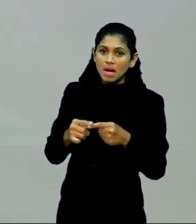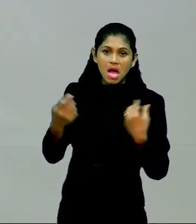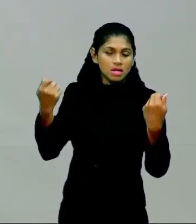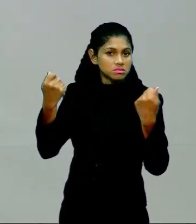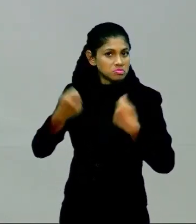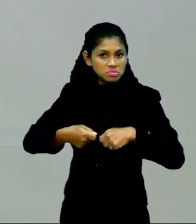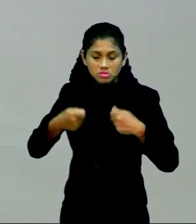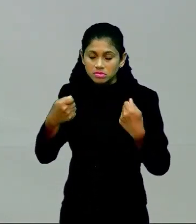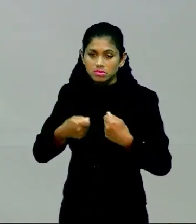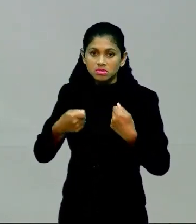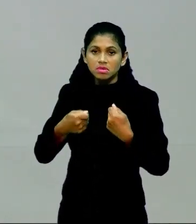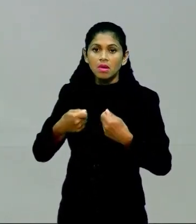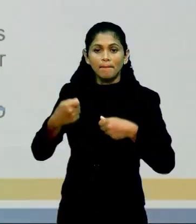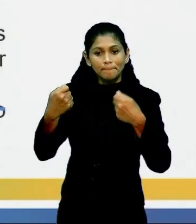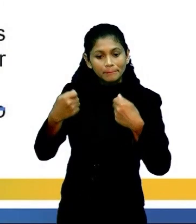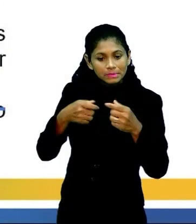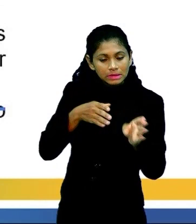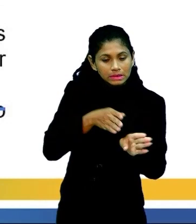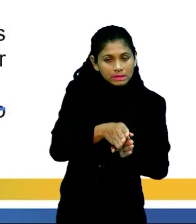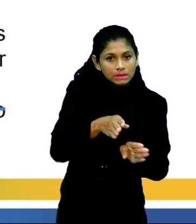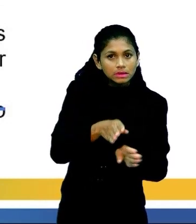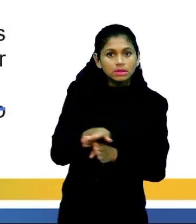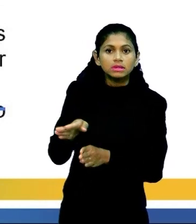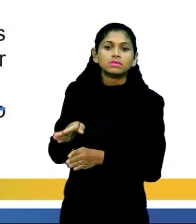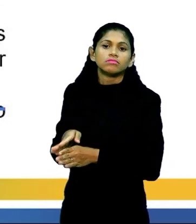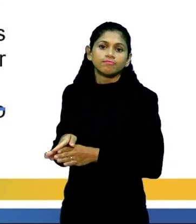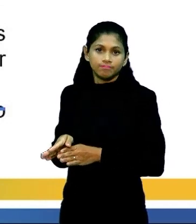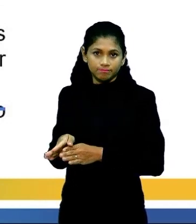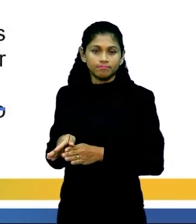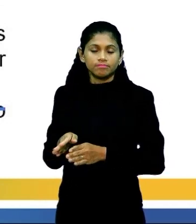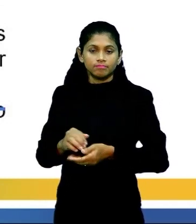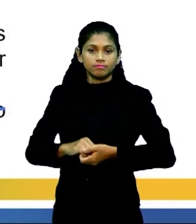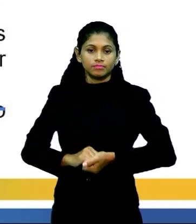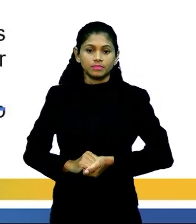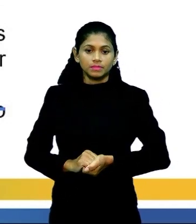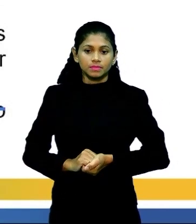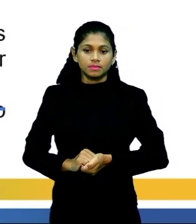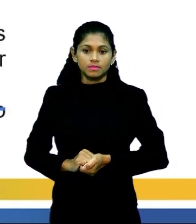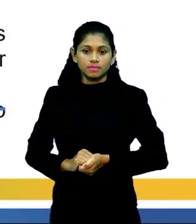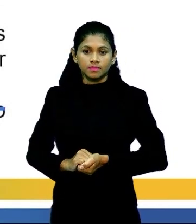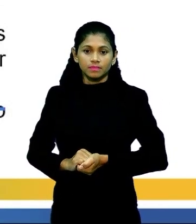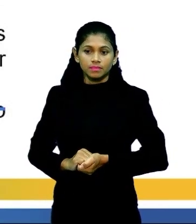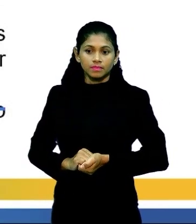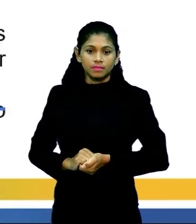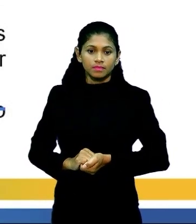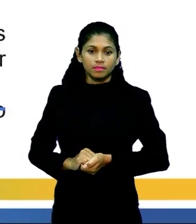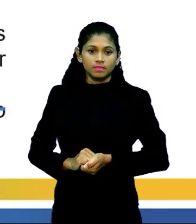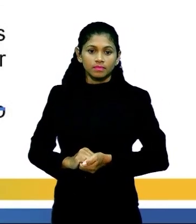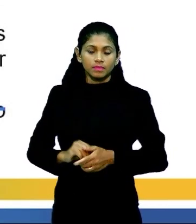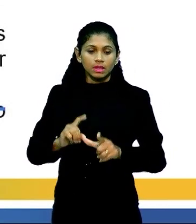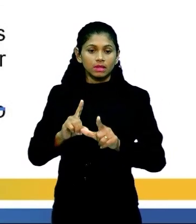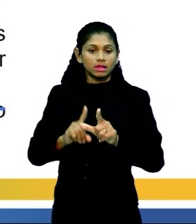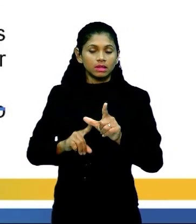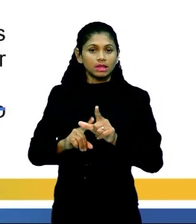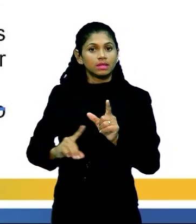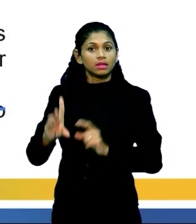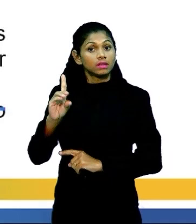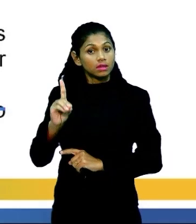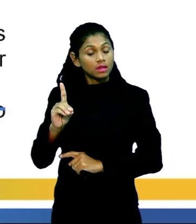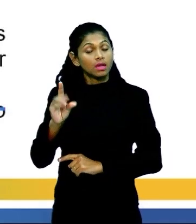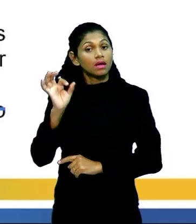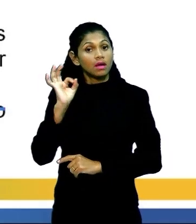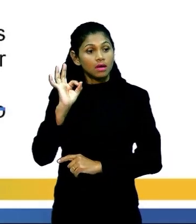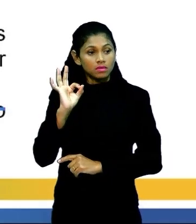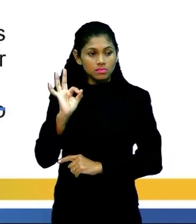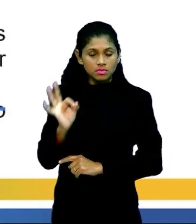ele completamente. Portanto, a letra D, ela seria a nossa resposta correta